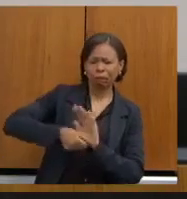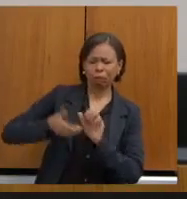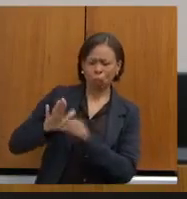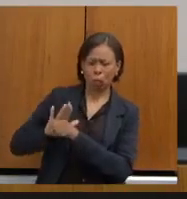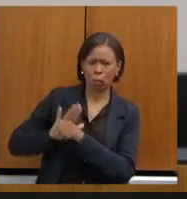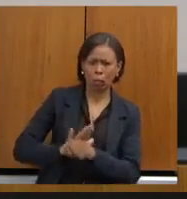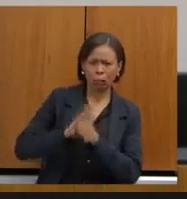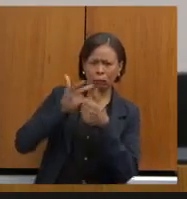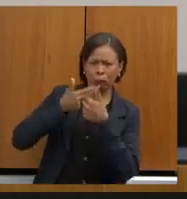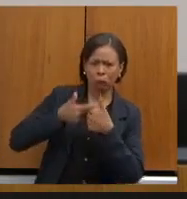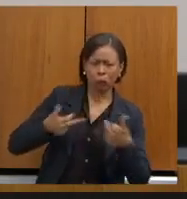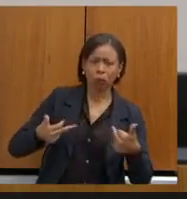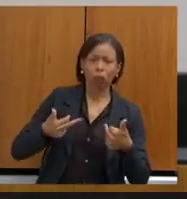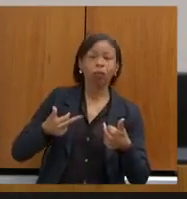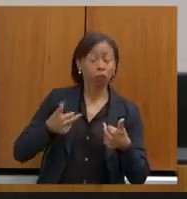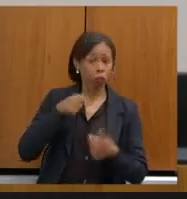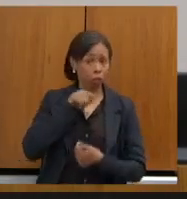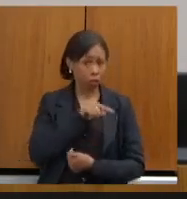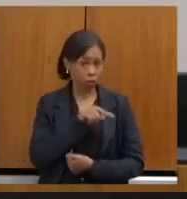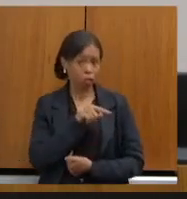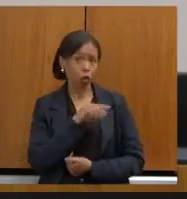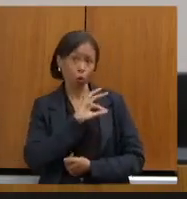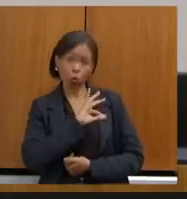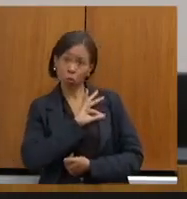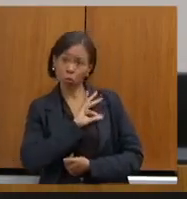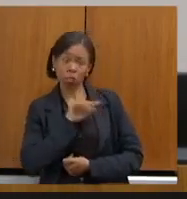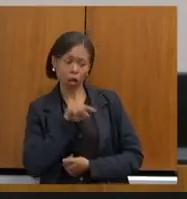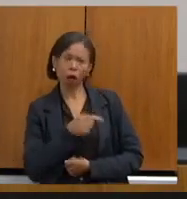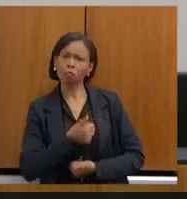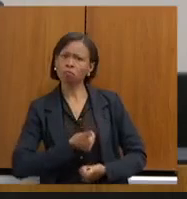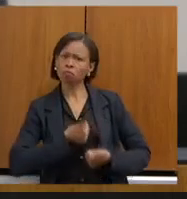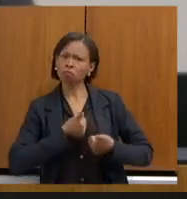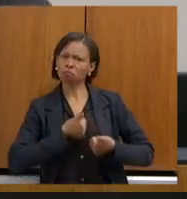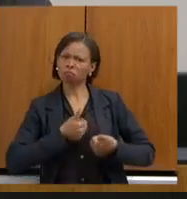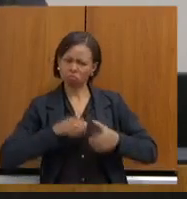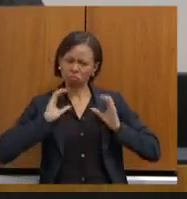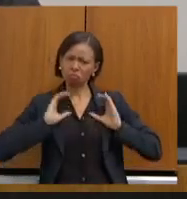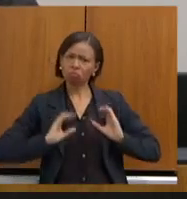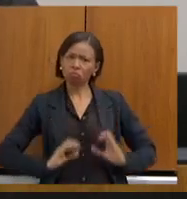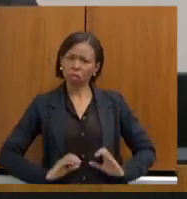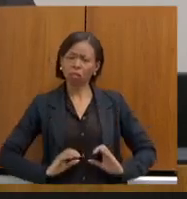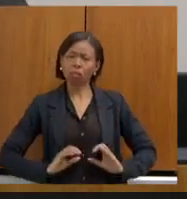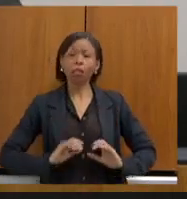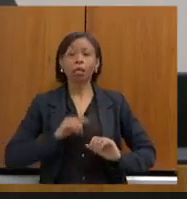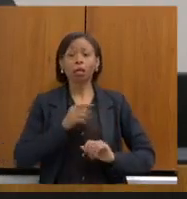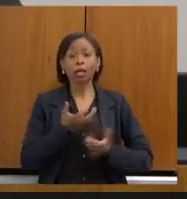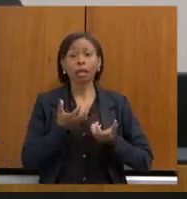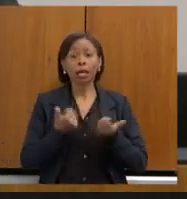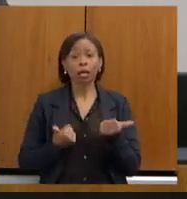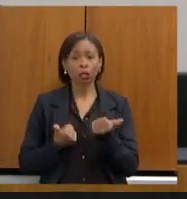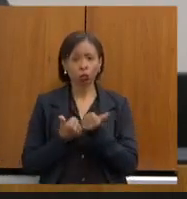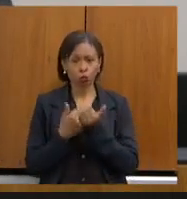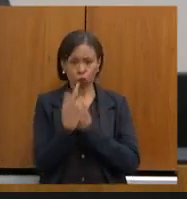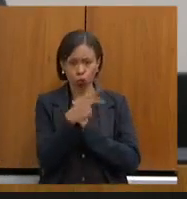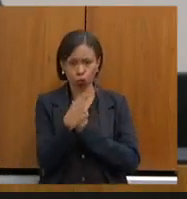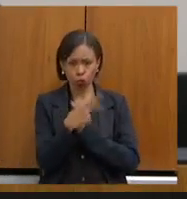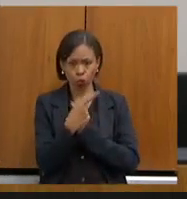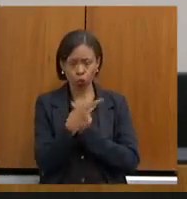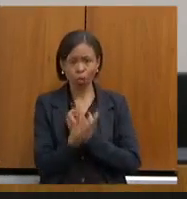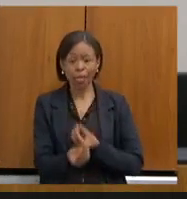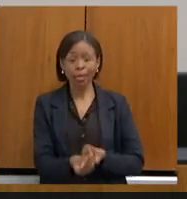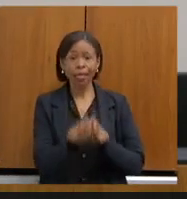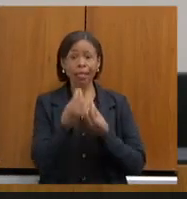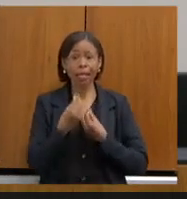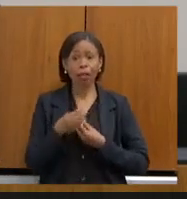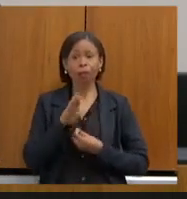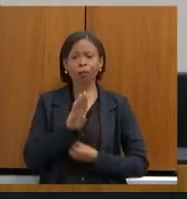Nessa ocorrência que eu gostaria muito se eu pedir essa Assessoria do Senhor encaminhar seus boletim de ocorrência é do